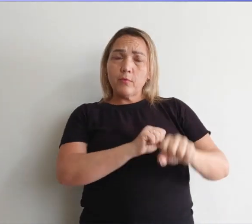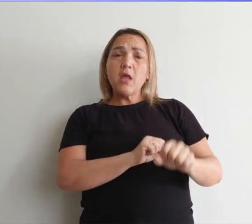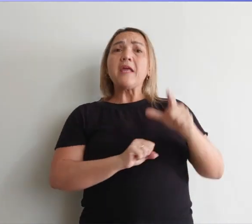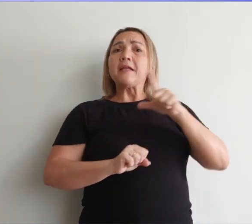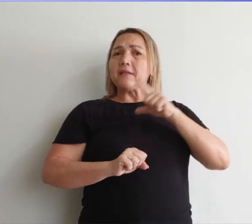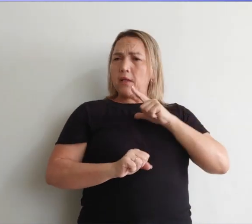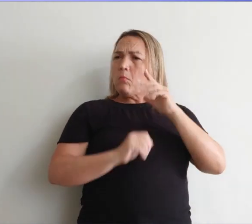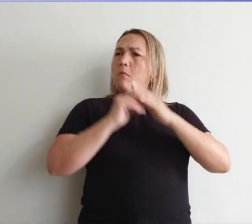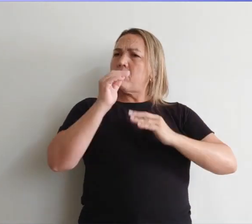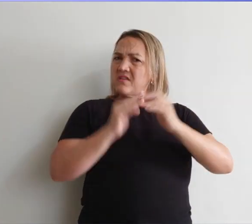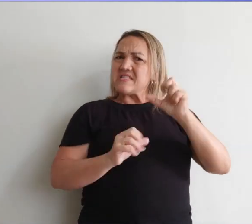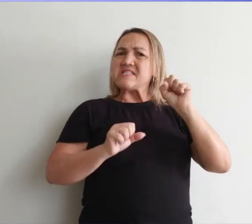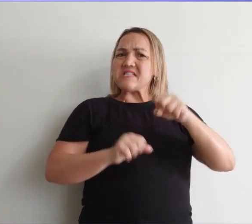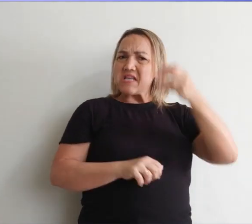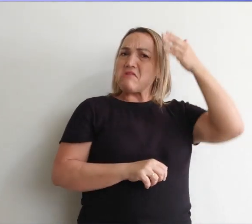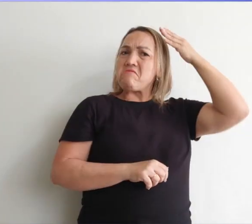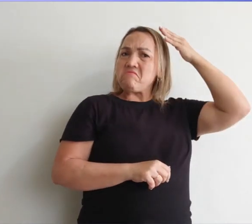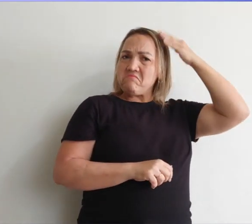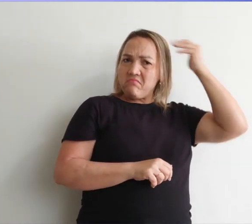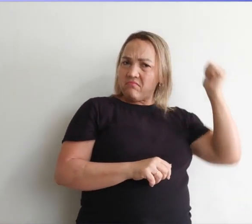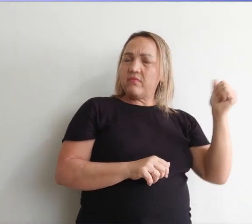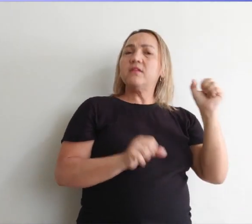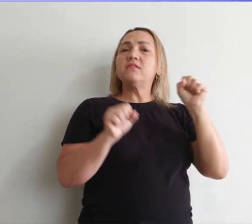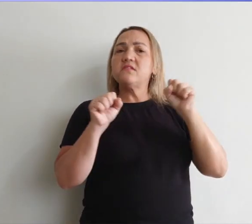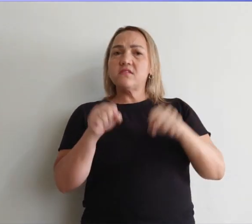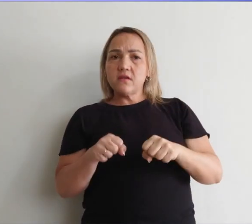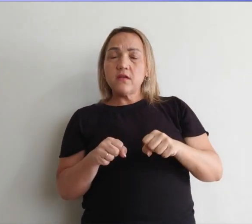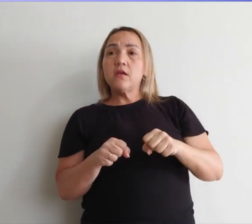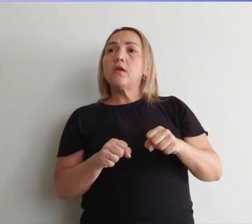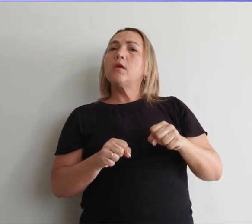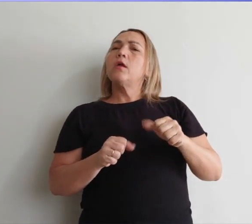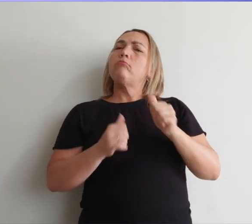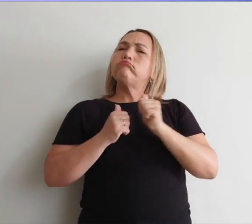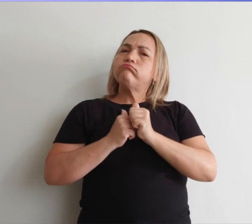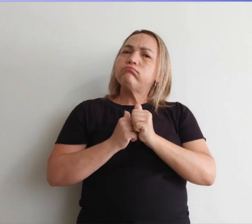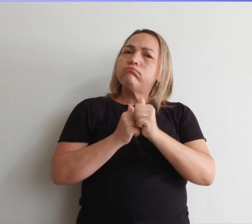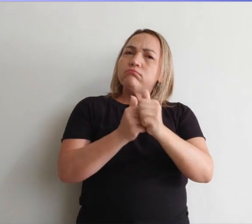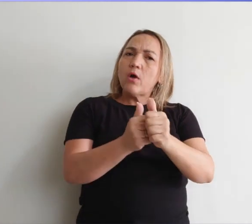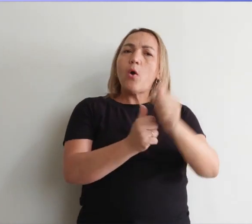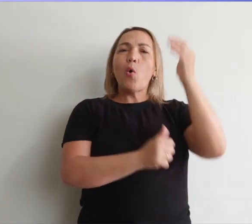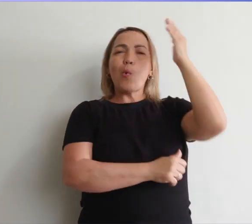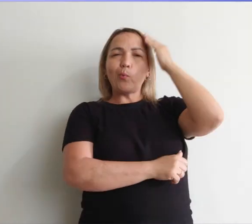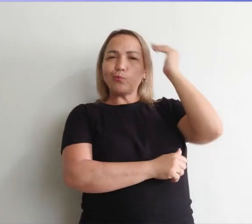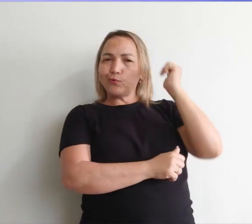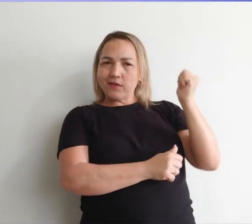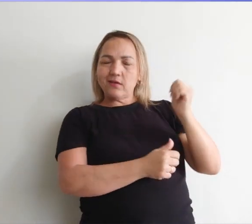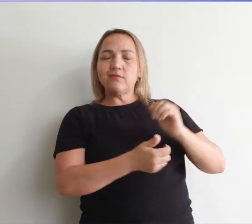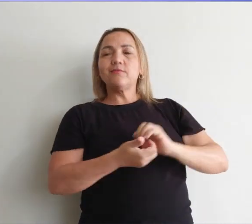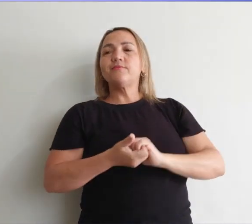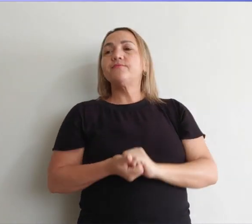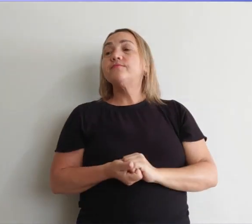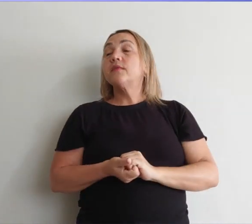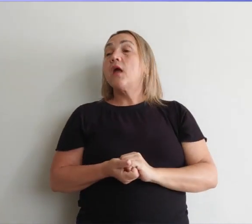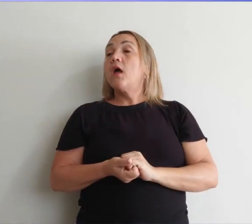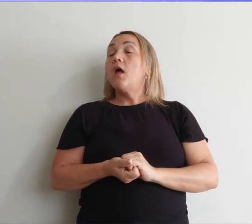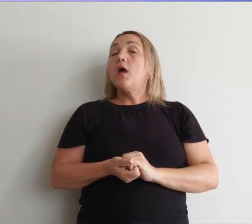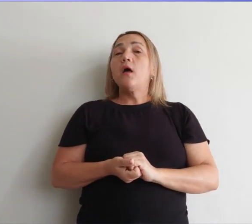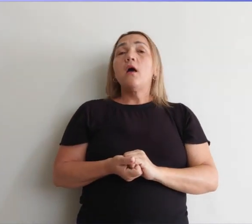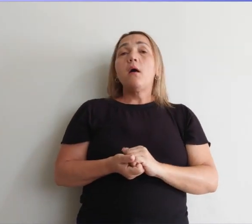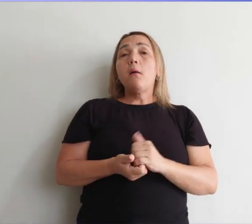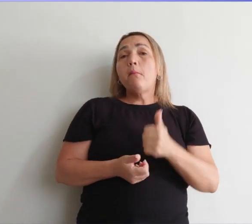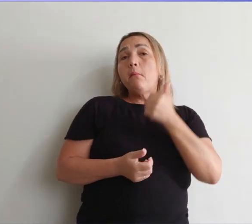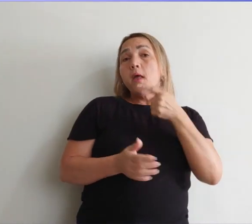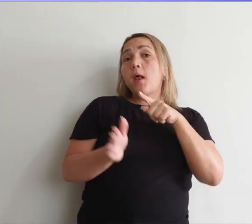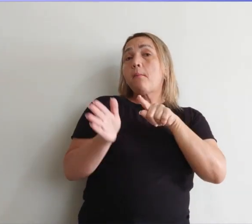como construir uma carreira, tem como ser bem-sucedido e seguir essa trilha aí com sucesso. Para a